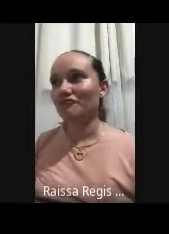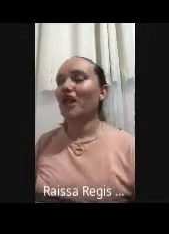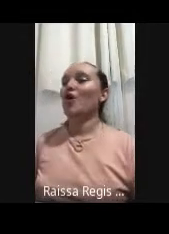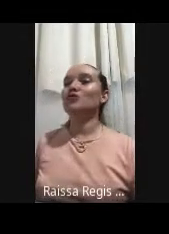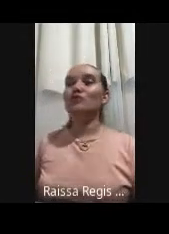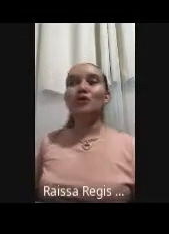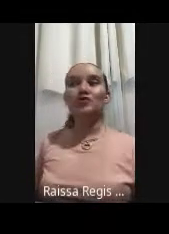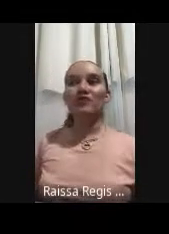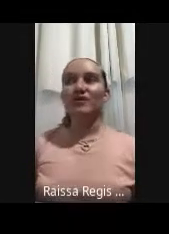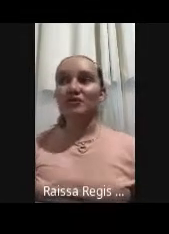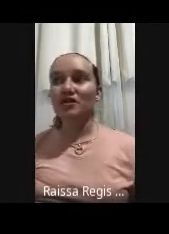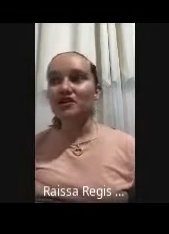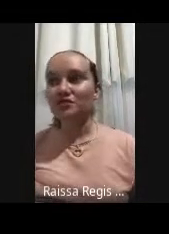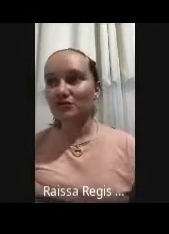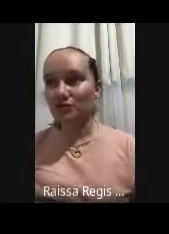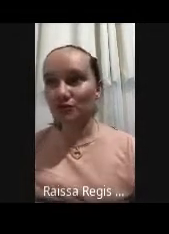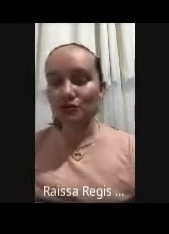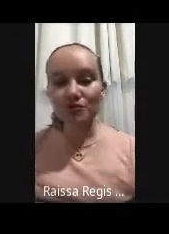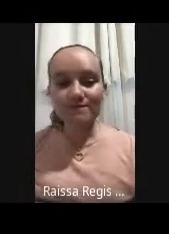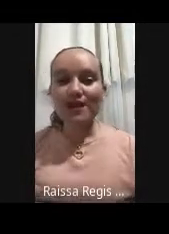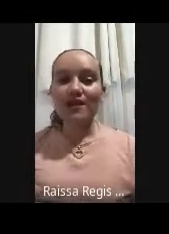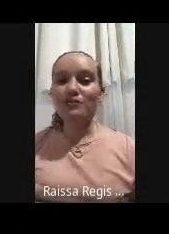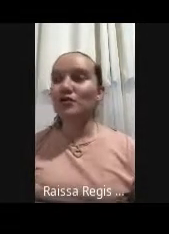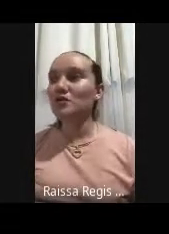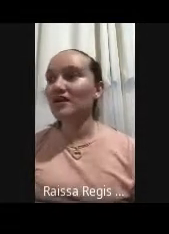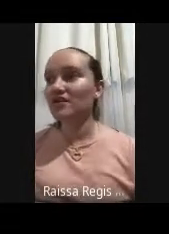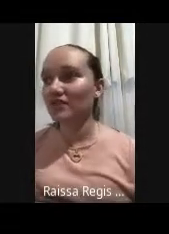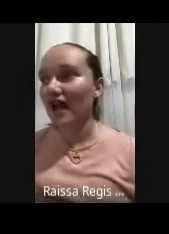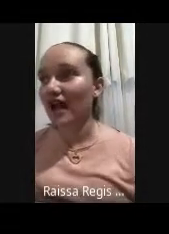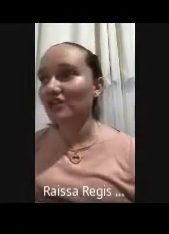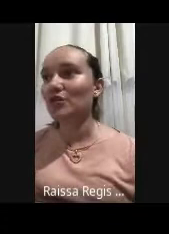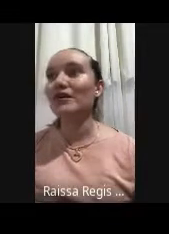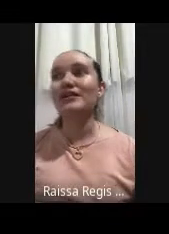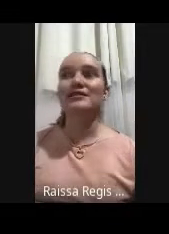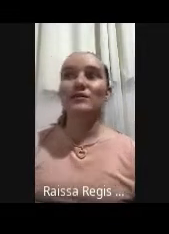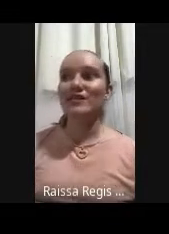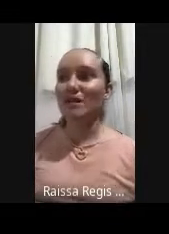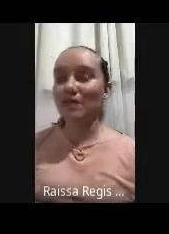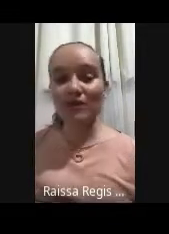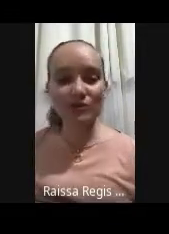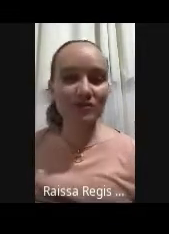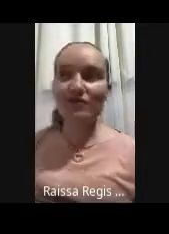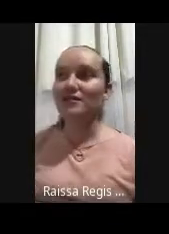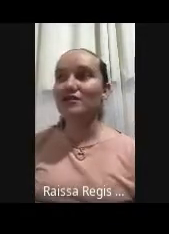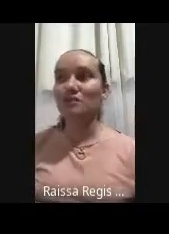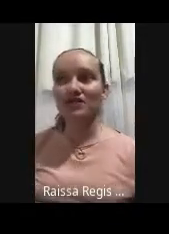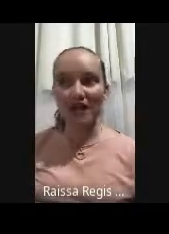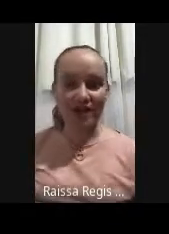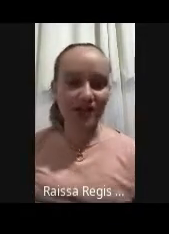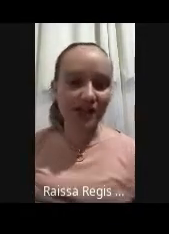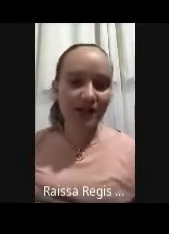Quatro, contribui com o desenvolvimento cognitivo dos surdos, estimula sua criatividade, organiza seus pensamentos e facilita